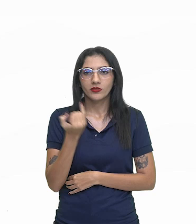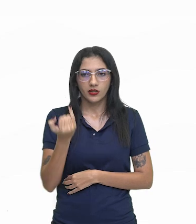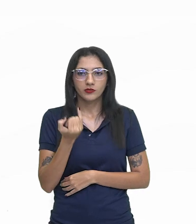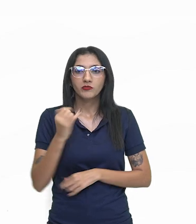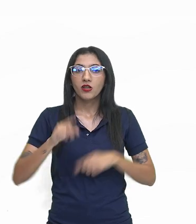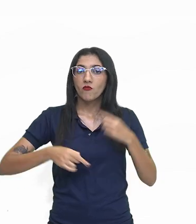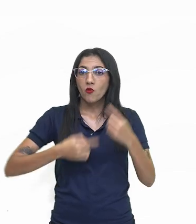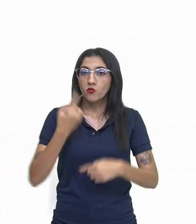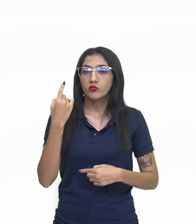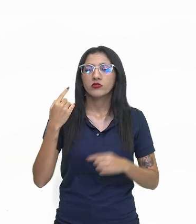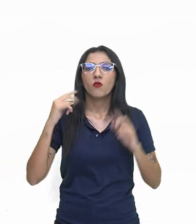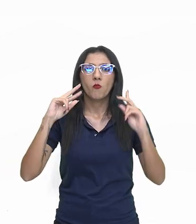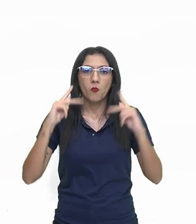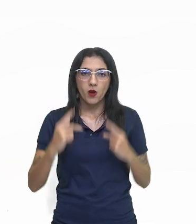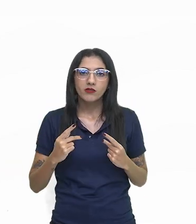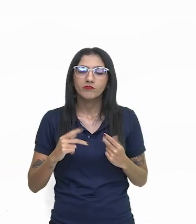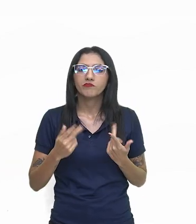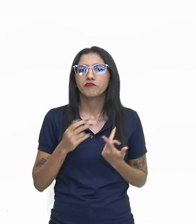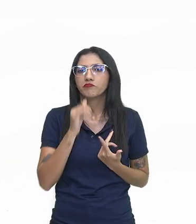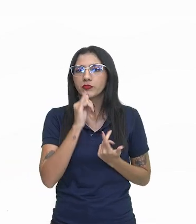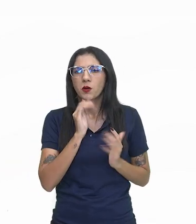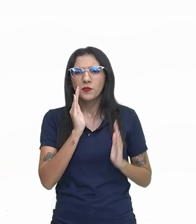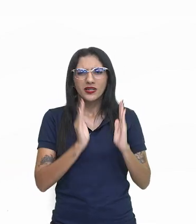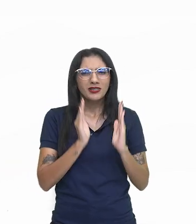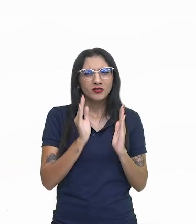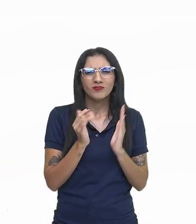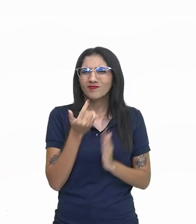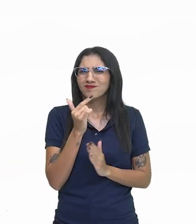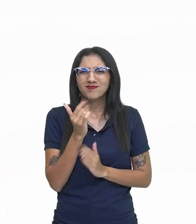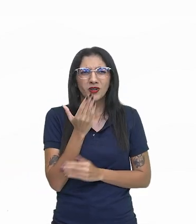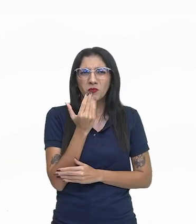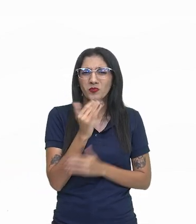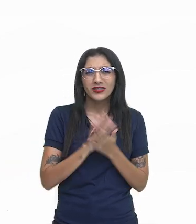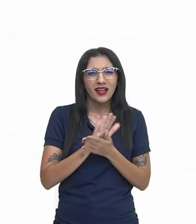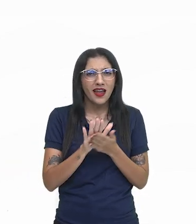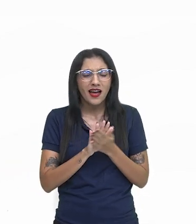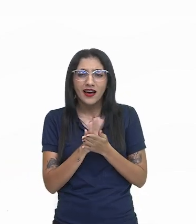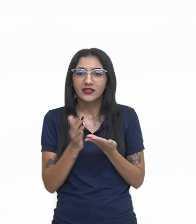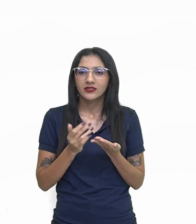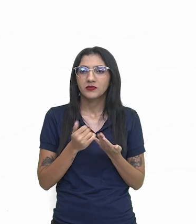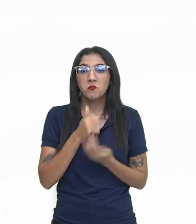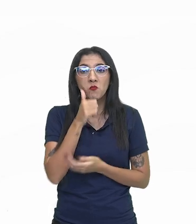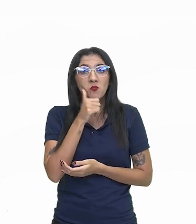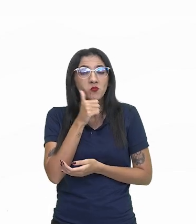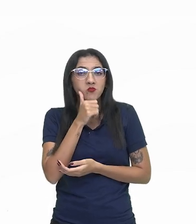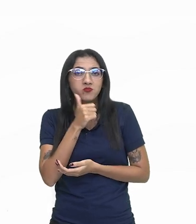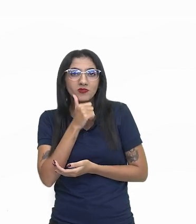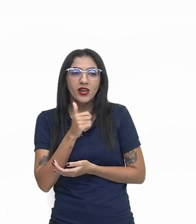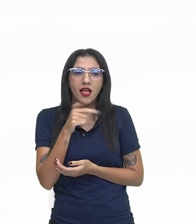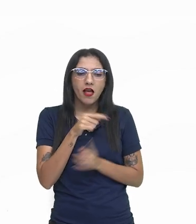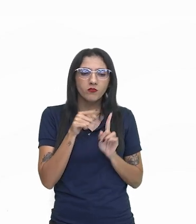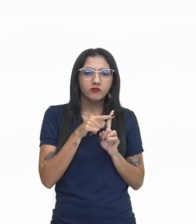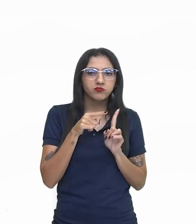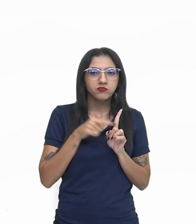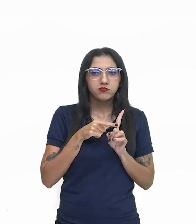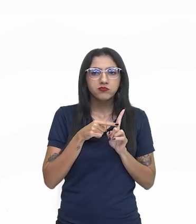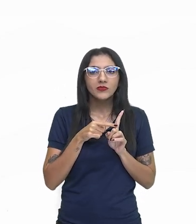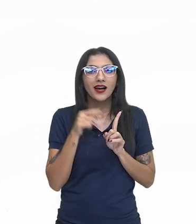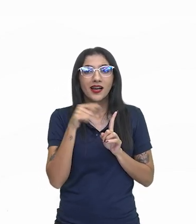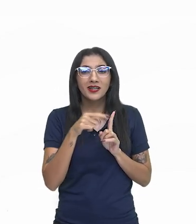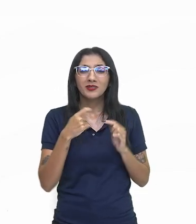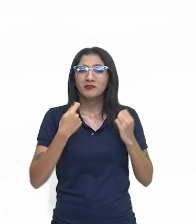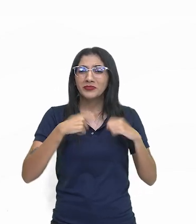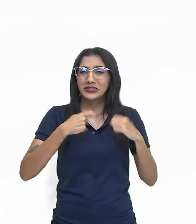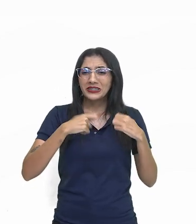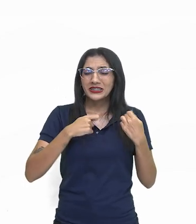humana, uma vez que em tempos de escassez de alimentos, as mulheres lactantes precisavam contar com o que havia